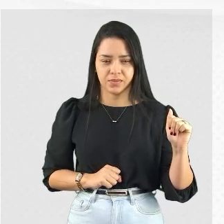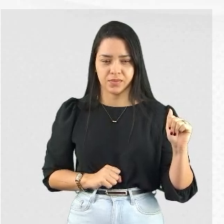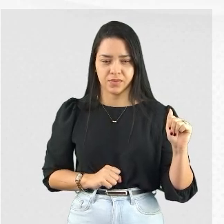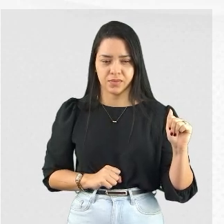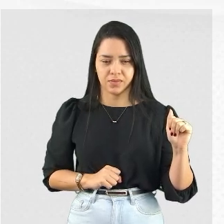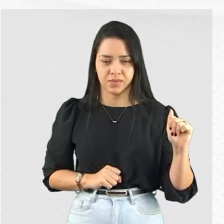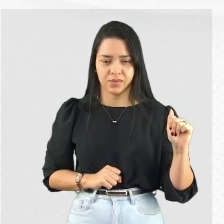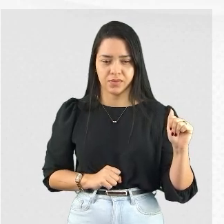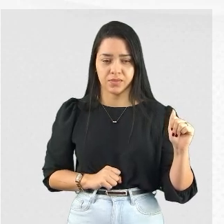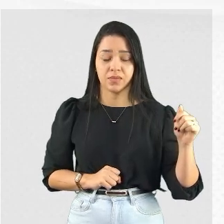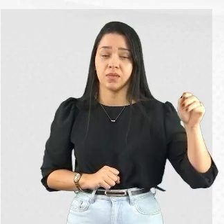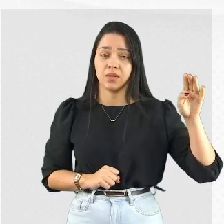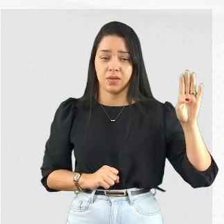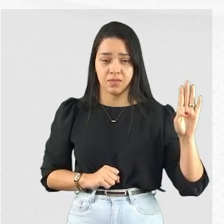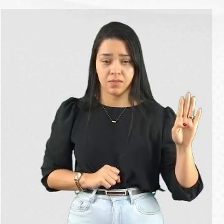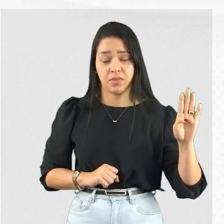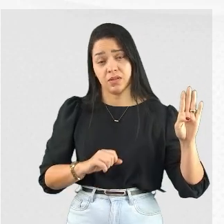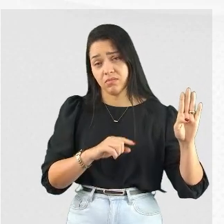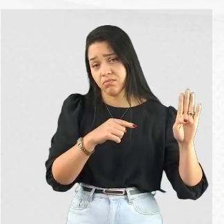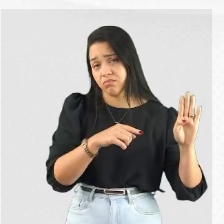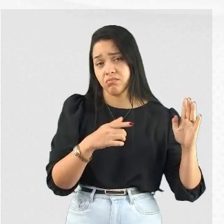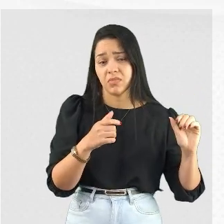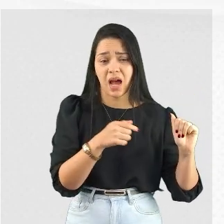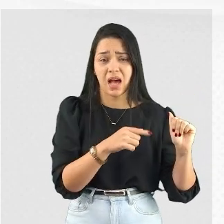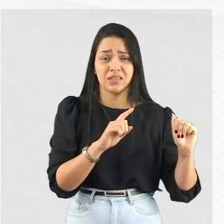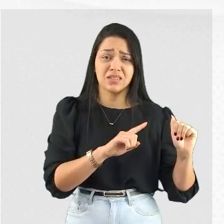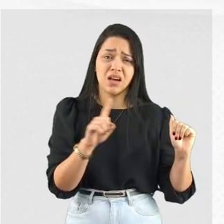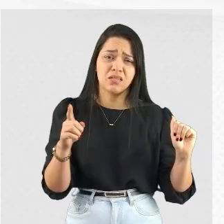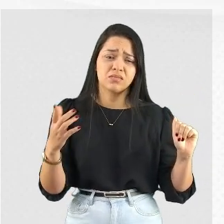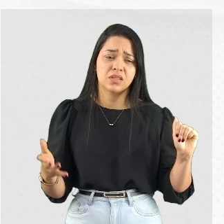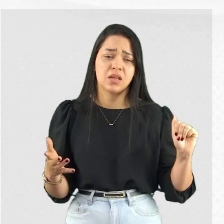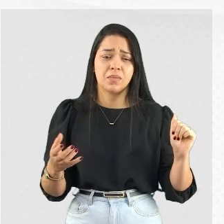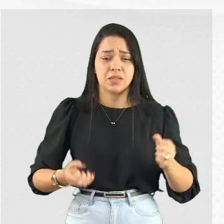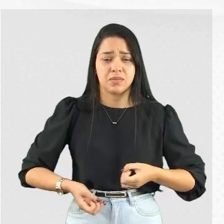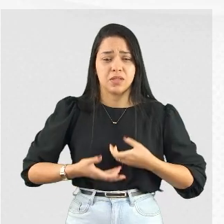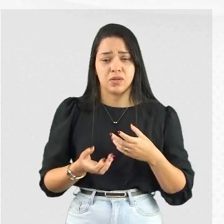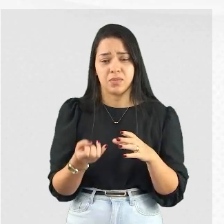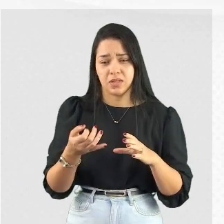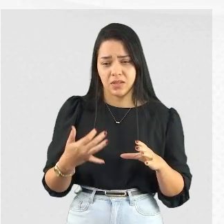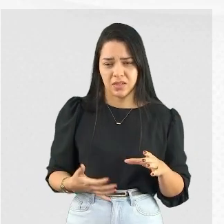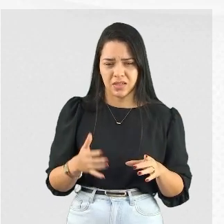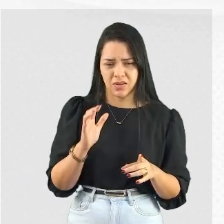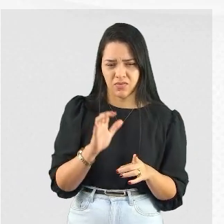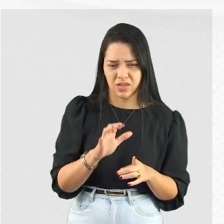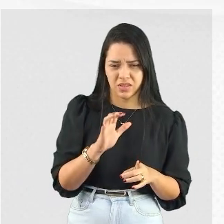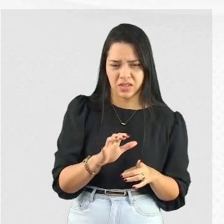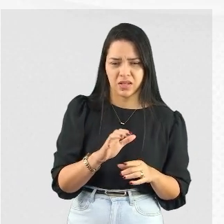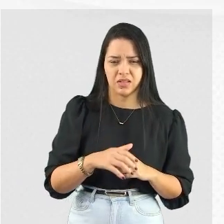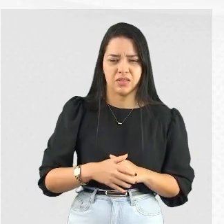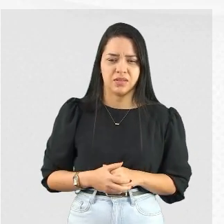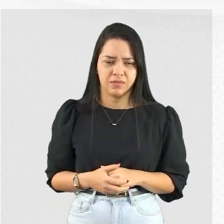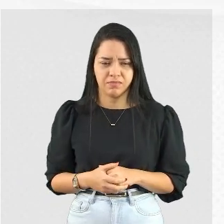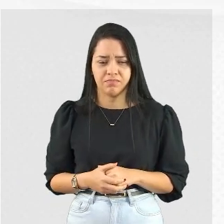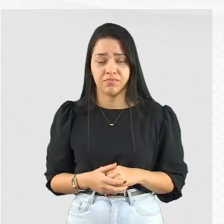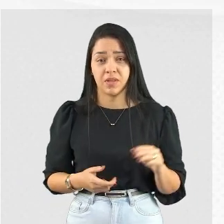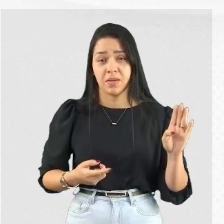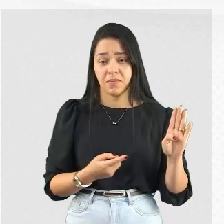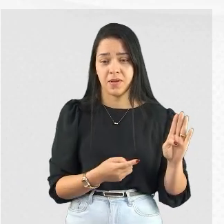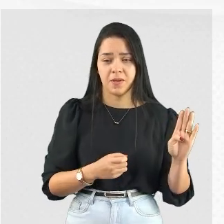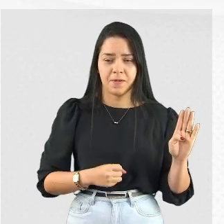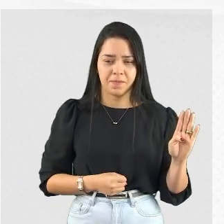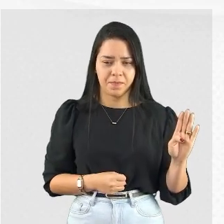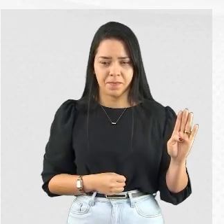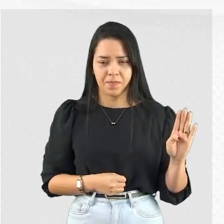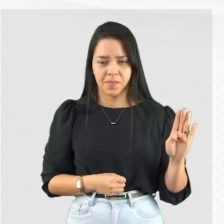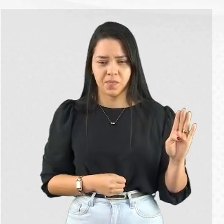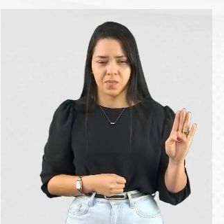um gene dominante ou recessivo? Não, né, pessoal? A expressão de uma característica ser influenciada por múltiplos